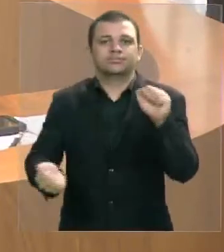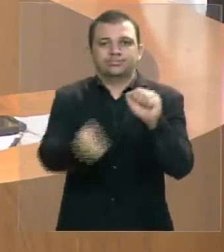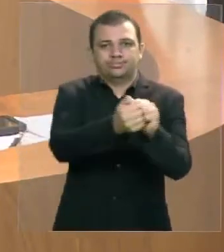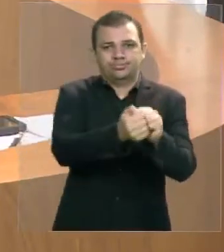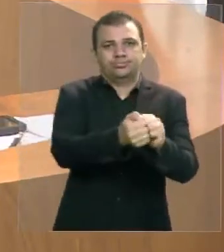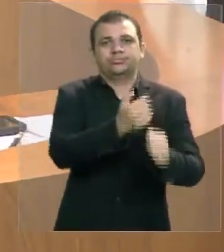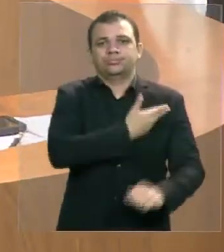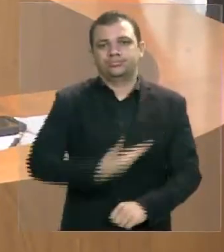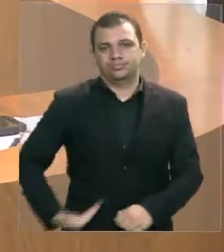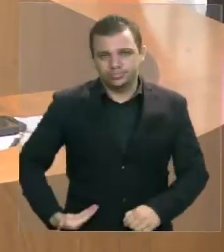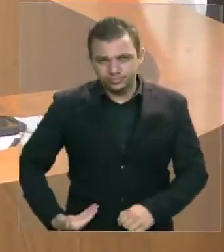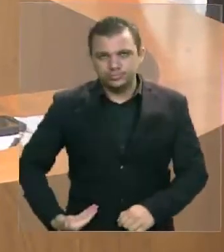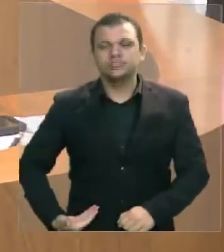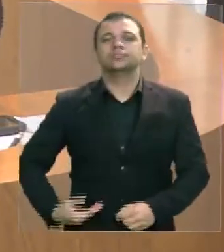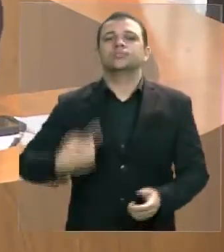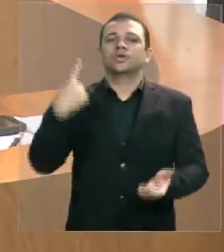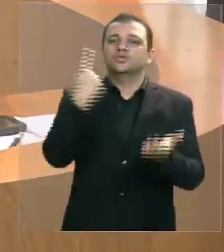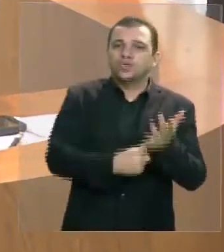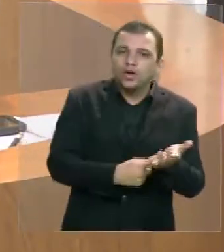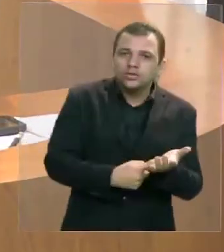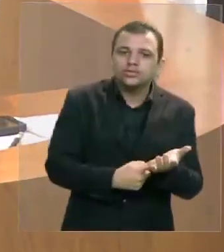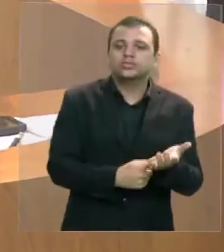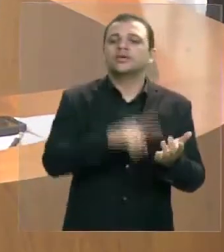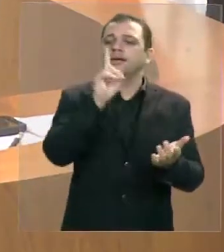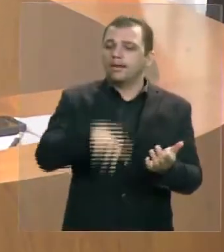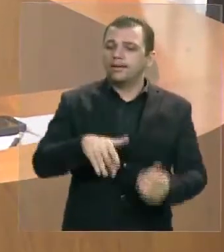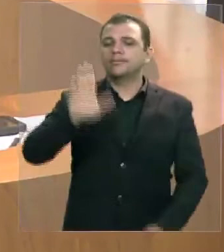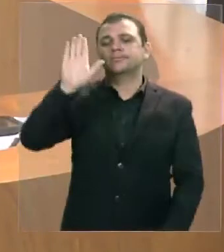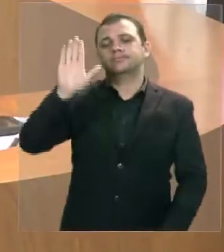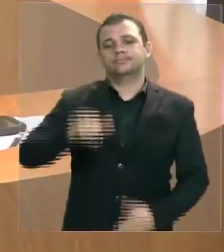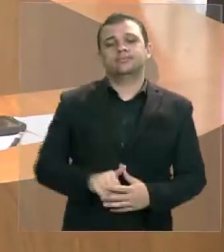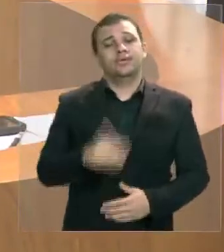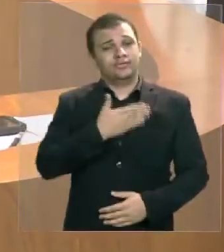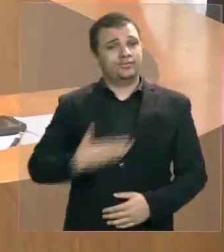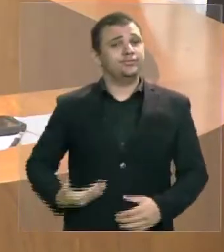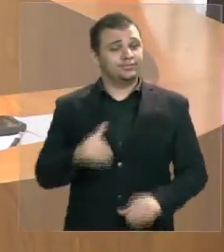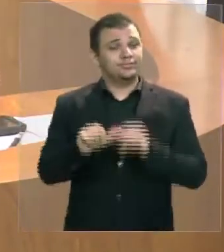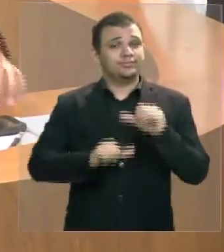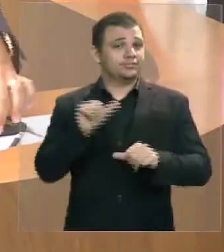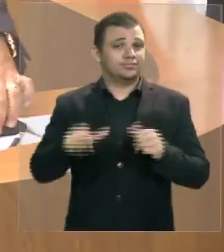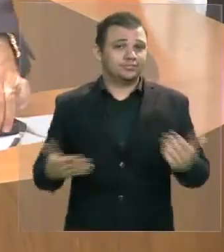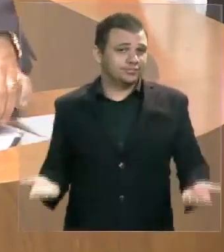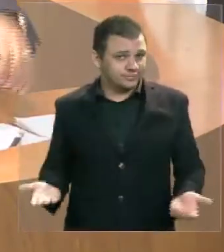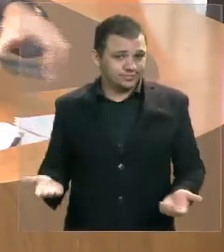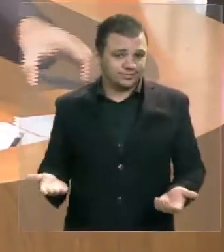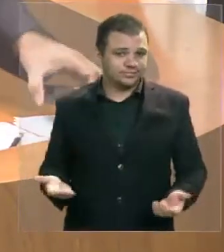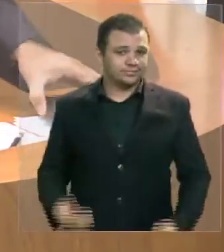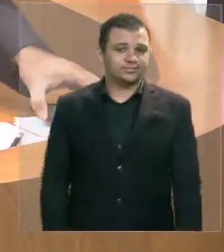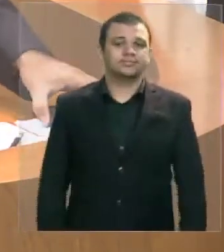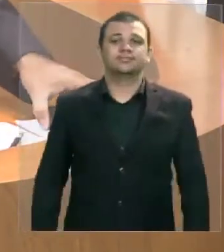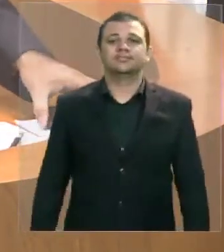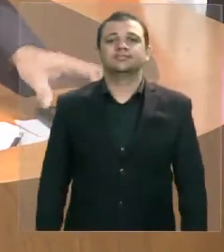é candidato. É o governo da mudança. É o governo da mudança.